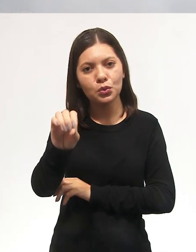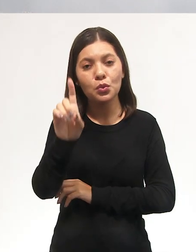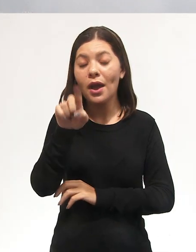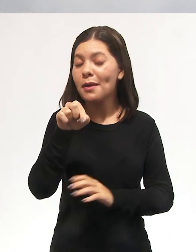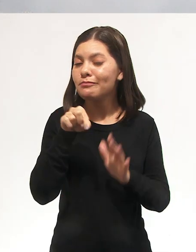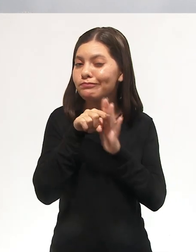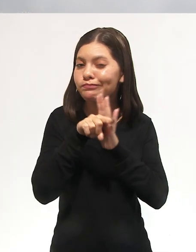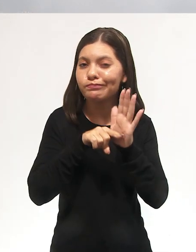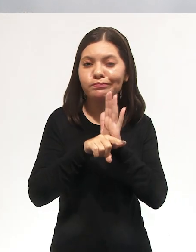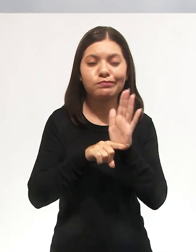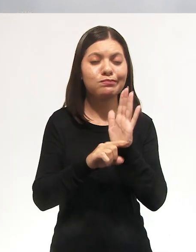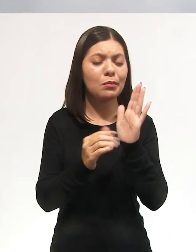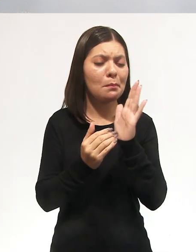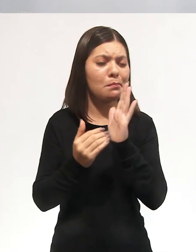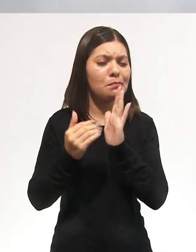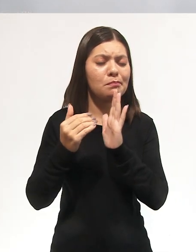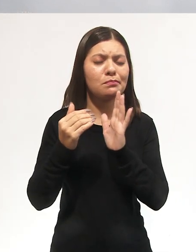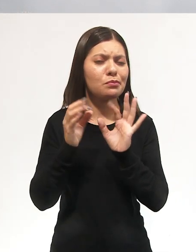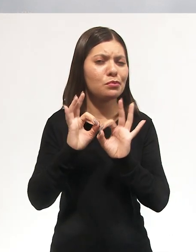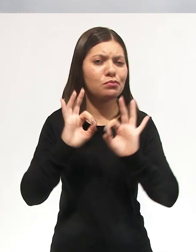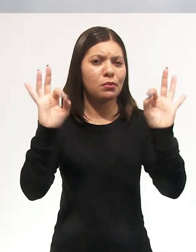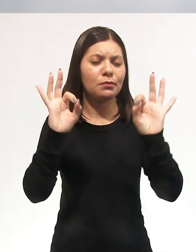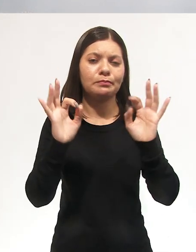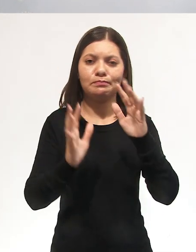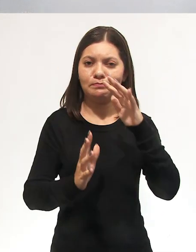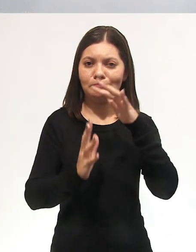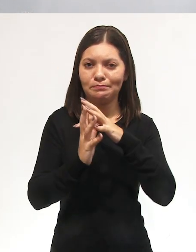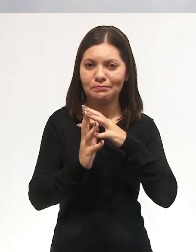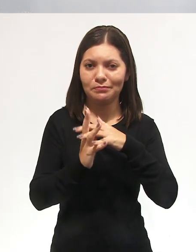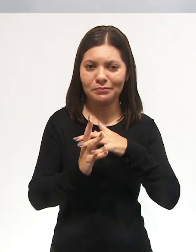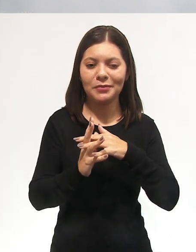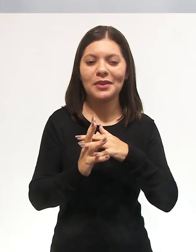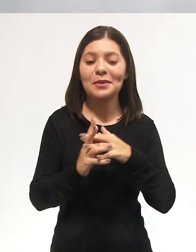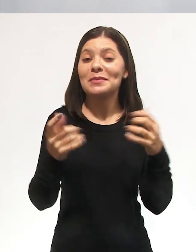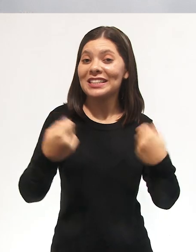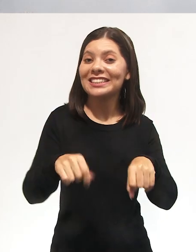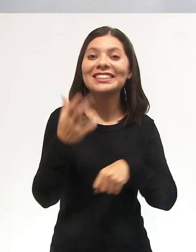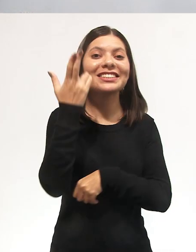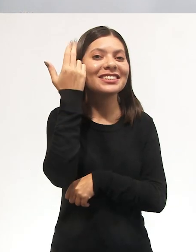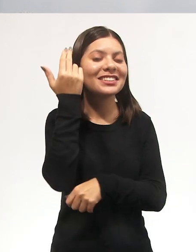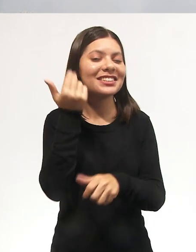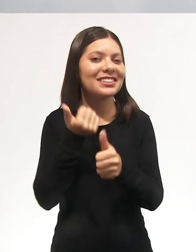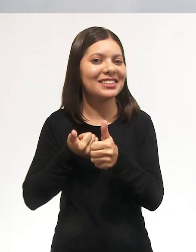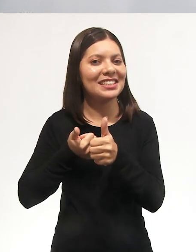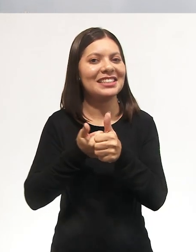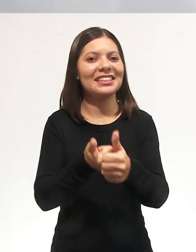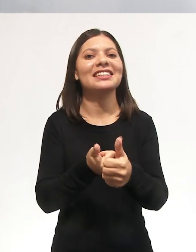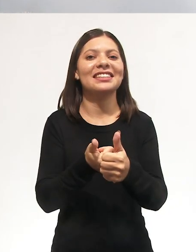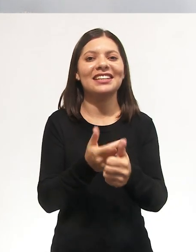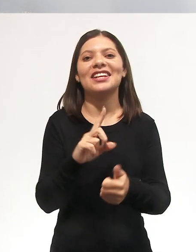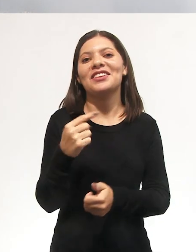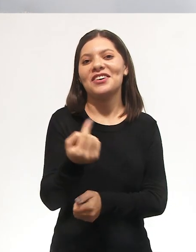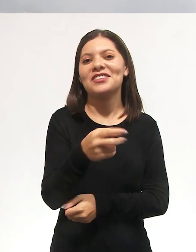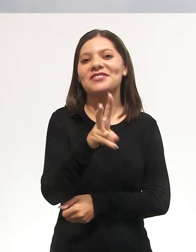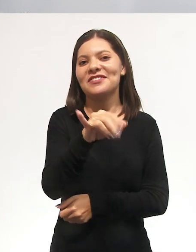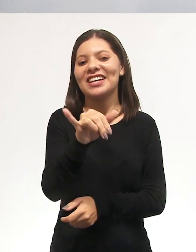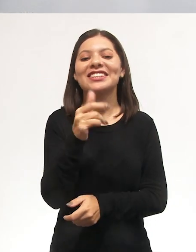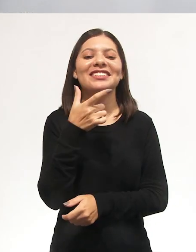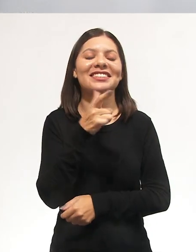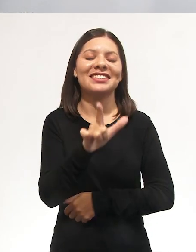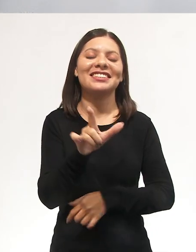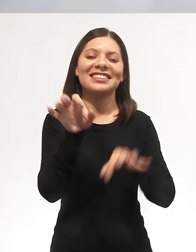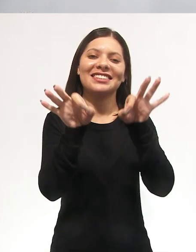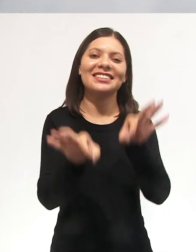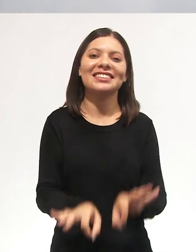de currículo, tá? Então, só seguir o coelho branco. Siga o coelho branco que a gente chega ao final. Vamos